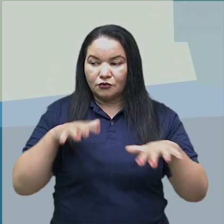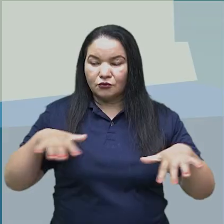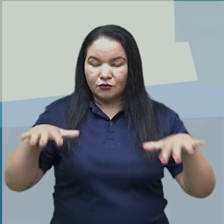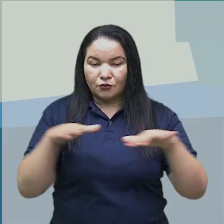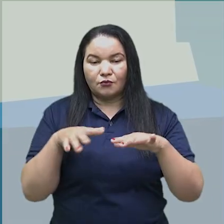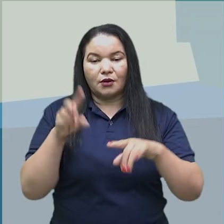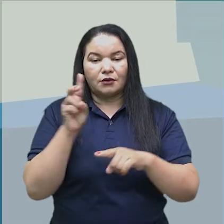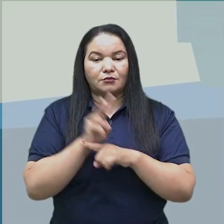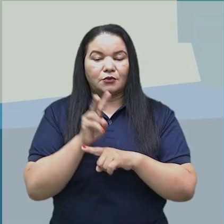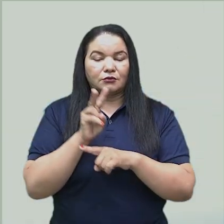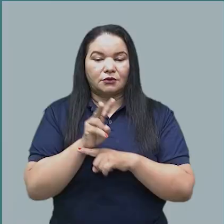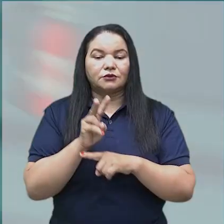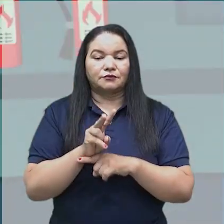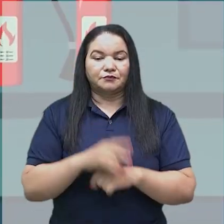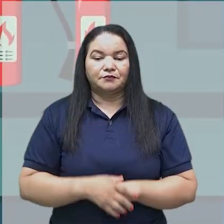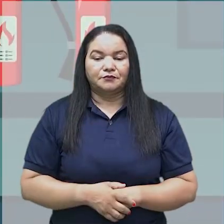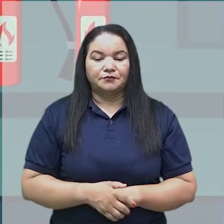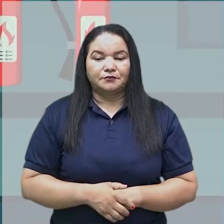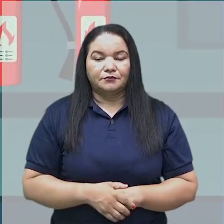laboratório.